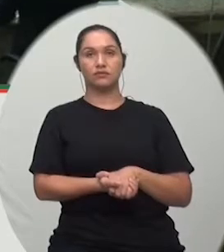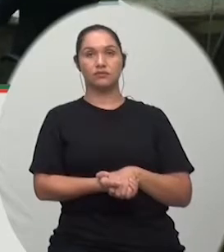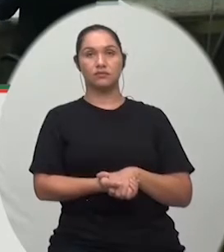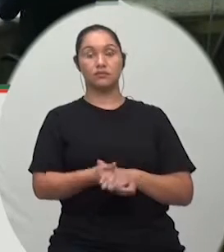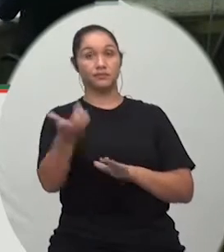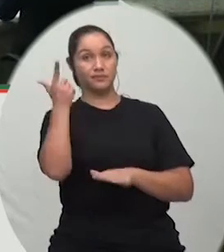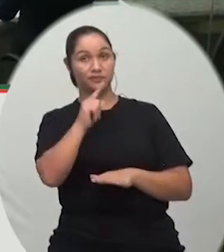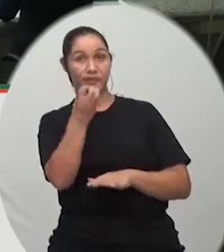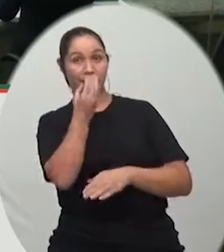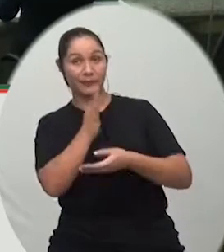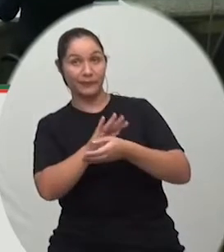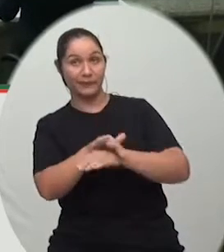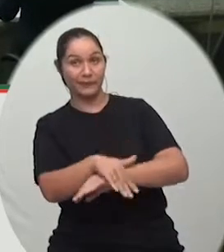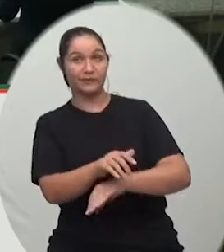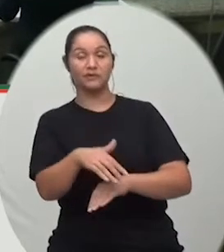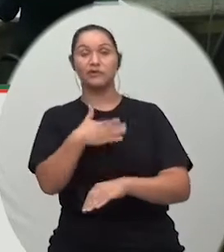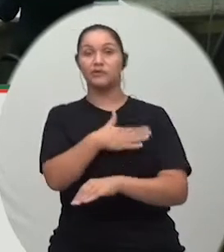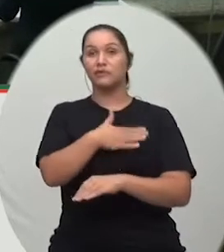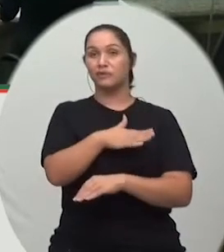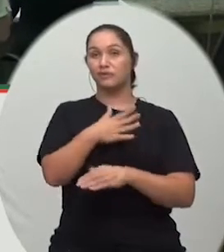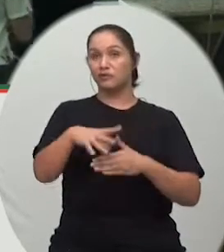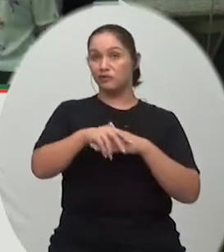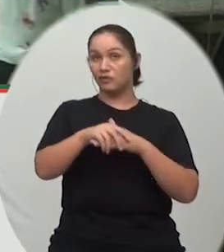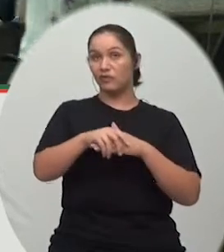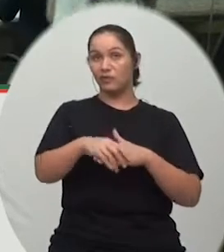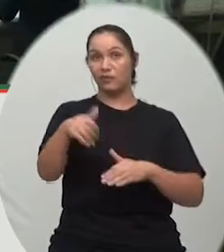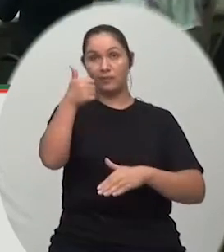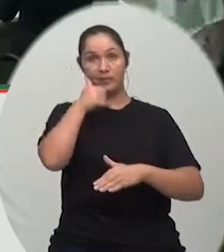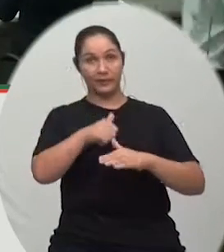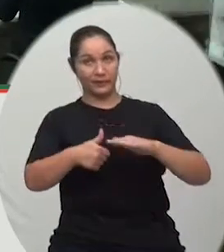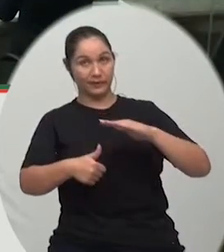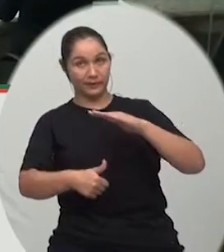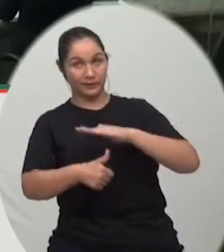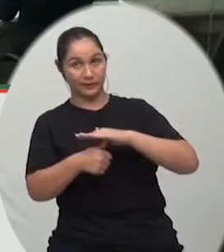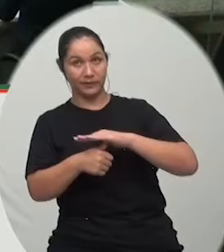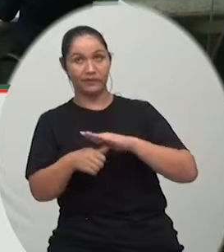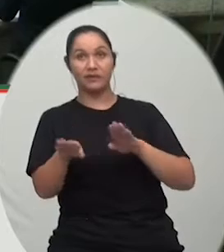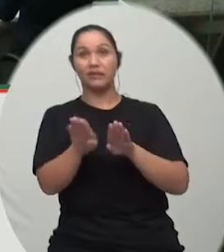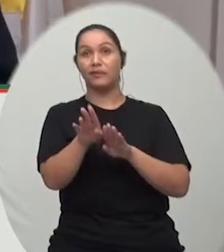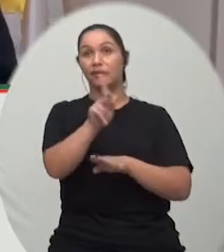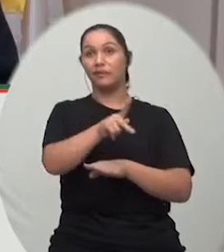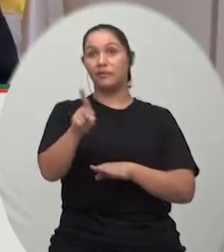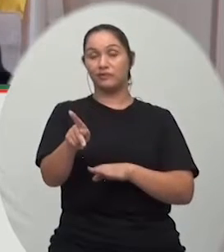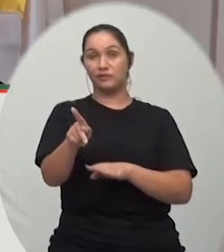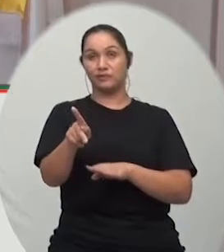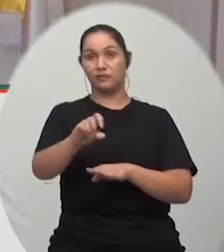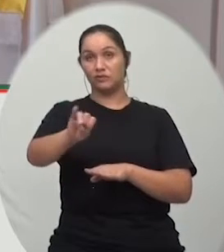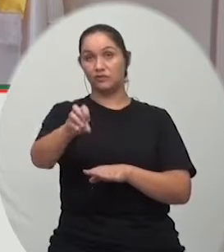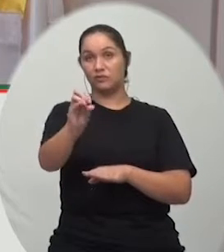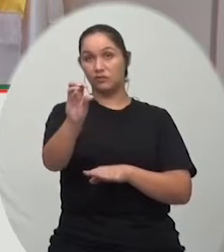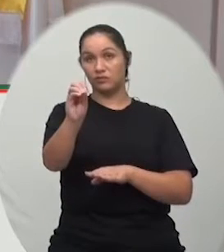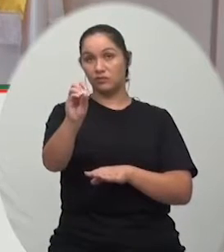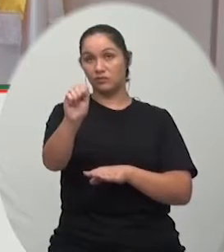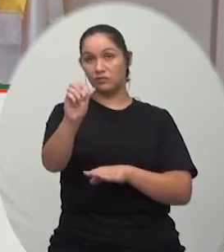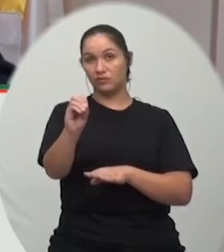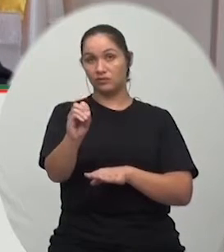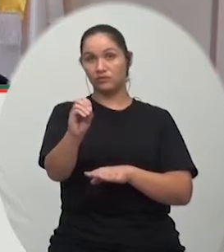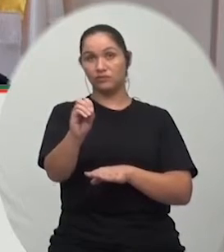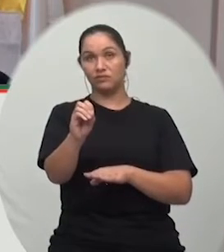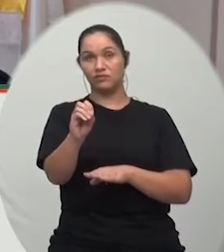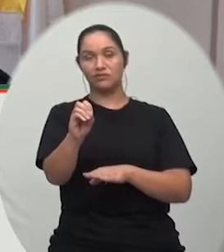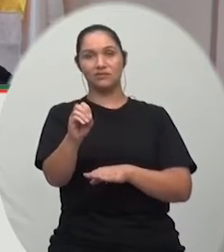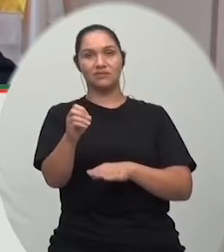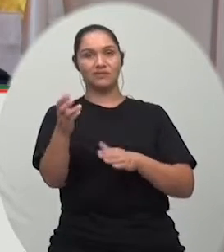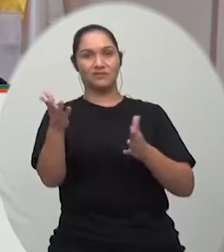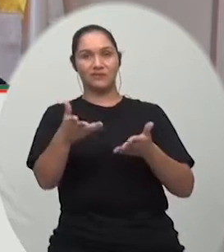Mais uma vez, boa noite. Gostaria de saudar a magnífica reitora, professor João Carlos, se gabando aí